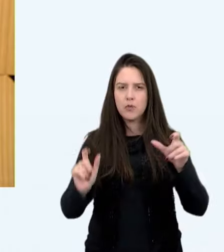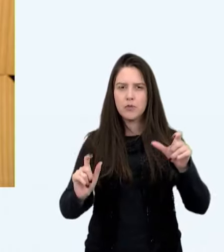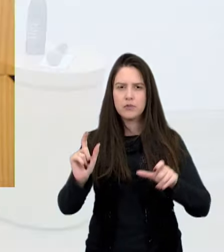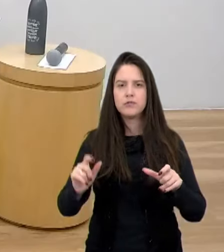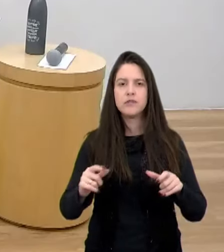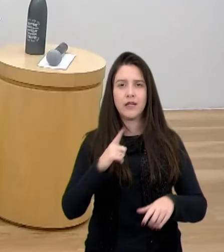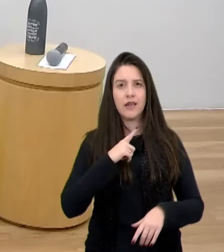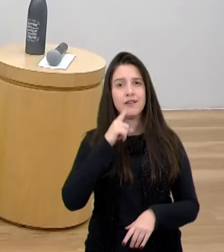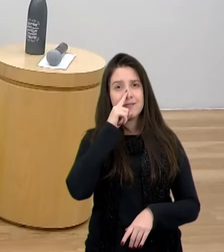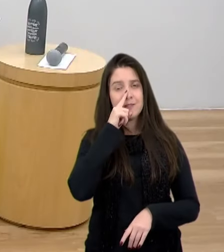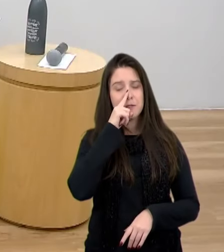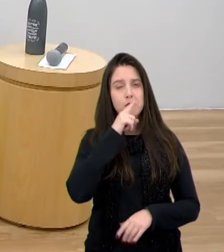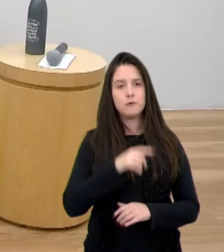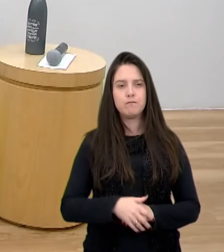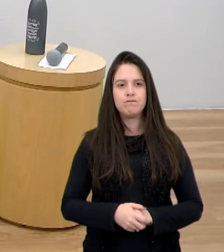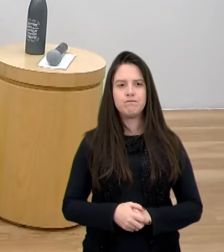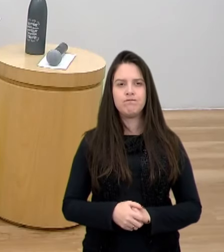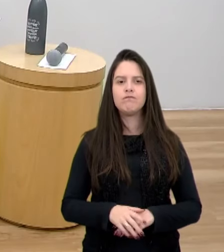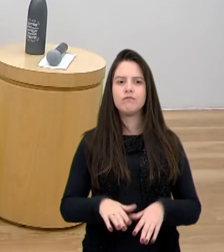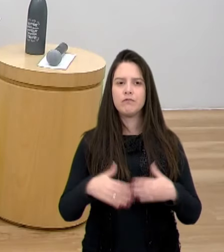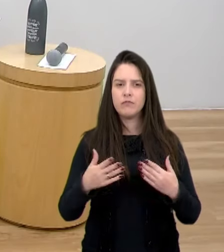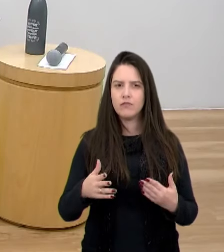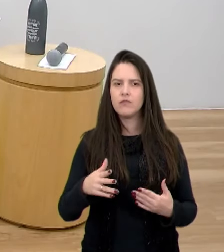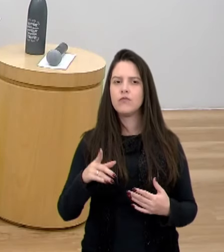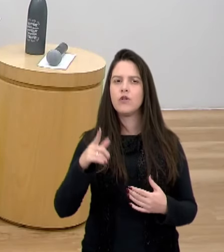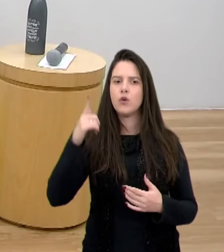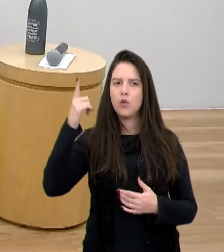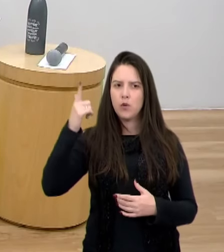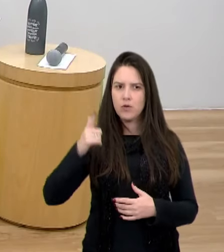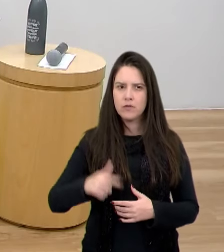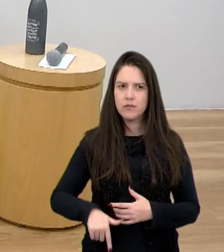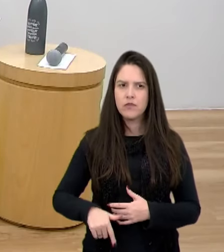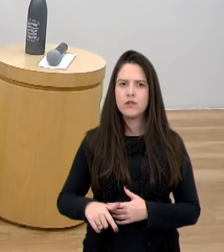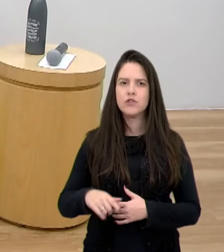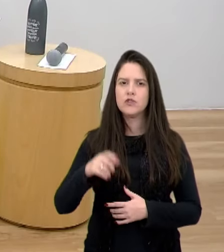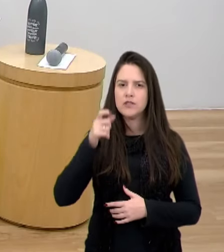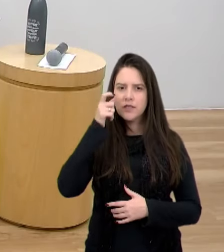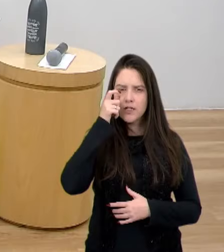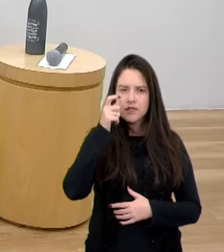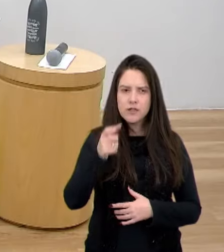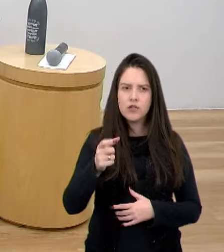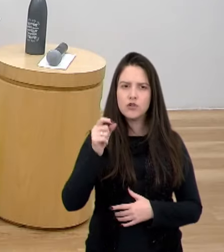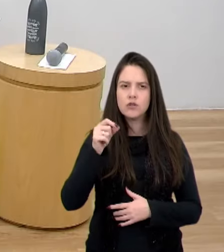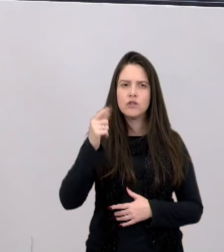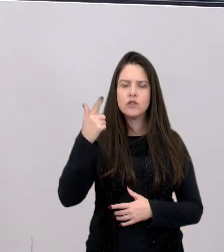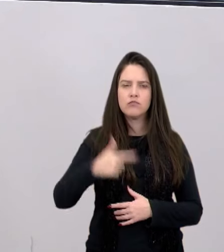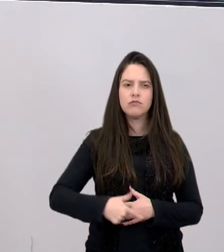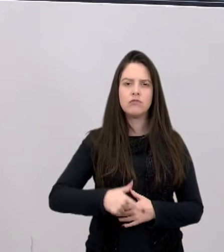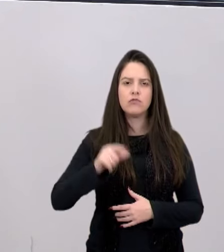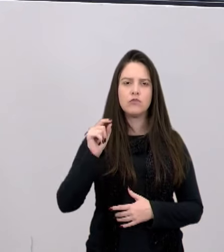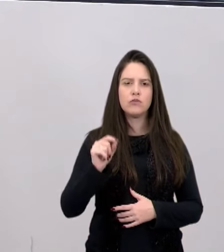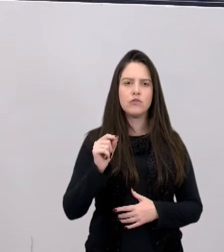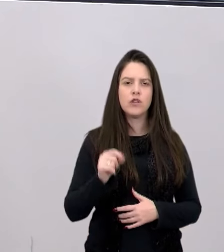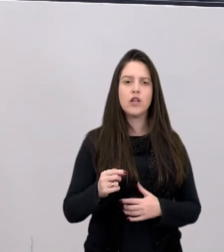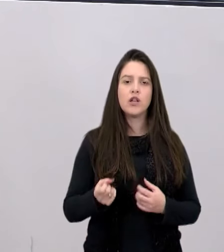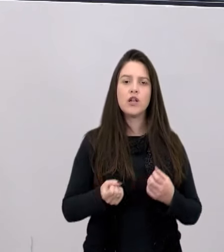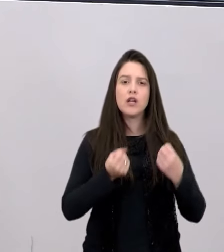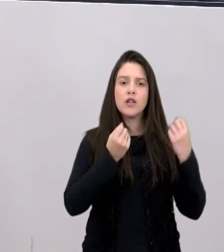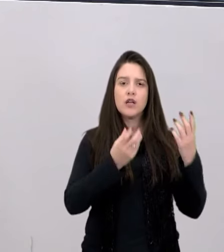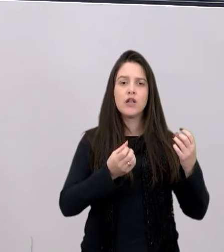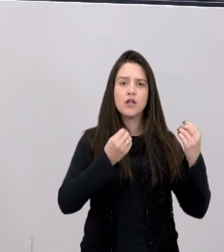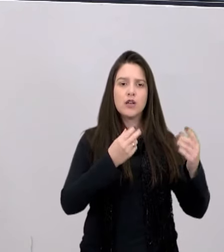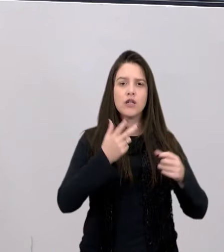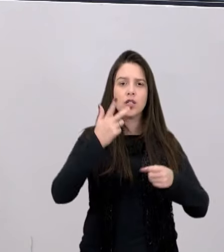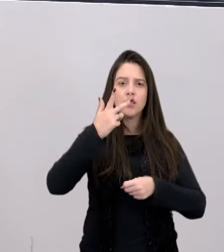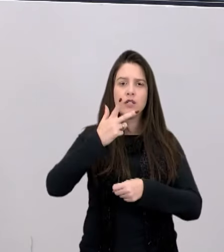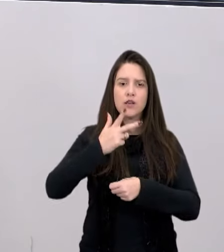risco. Olha só que algo mais interessante ainda, né, que foi mostrado aí no vídeo, a